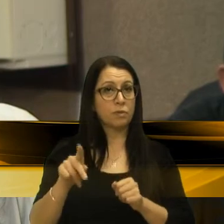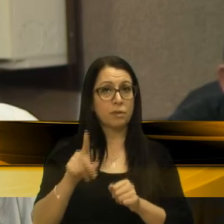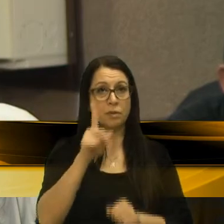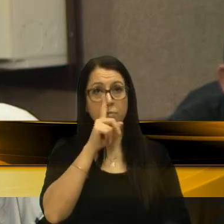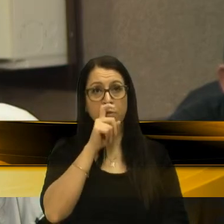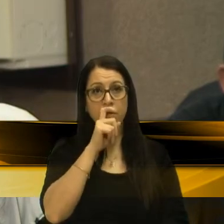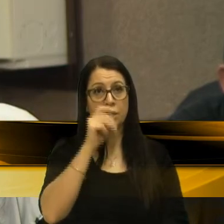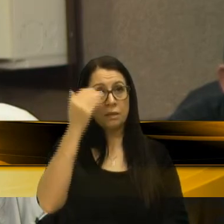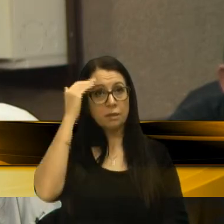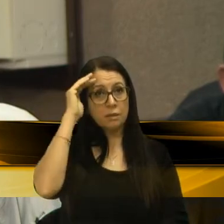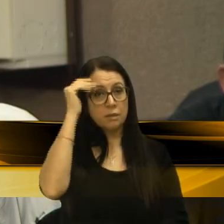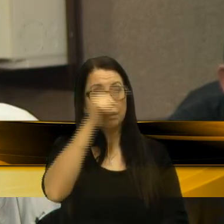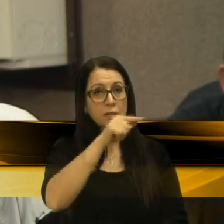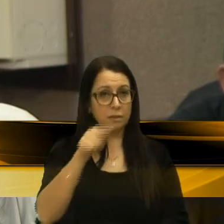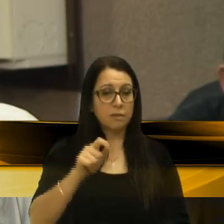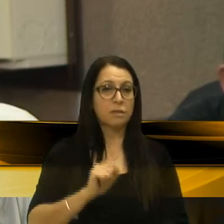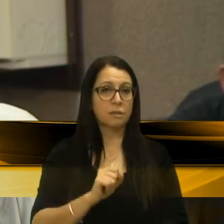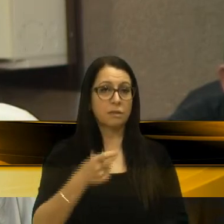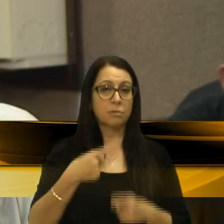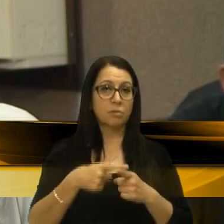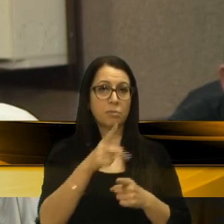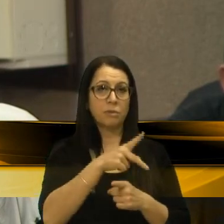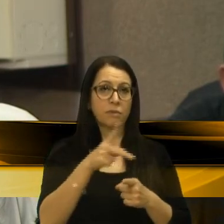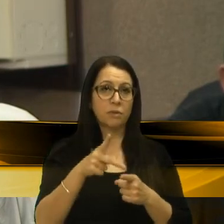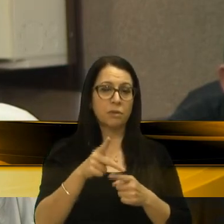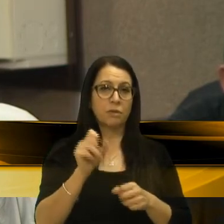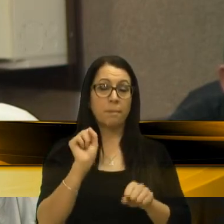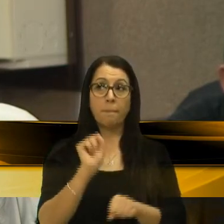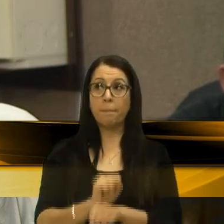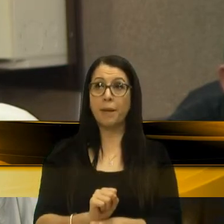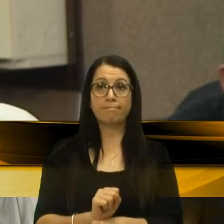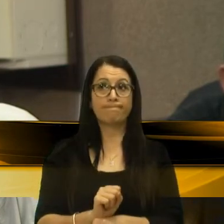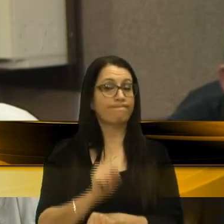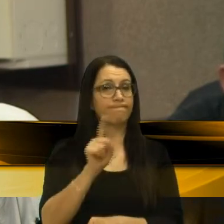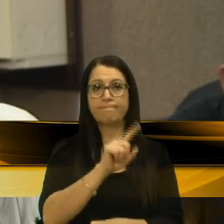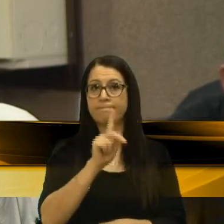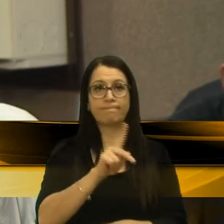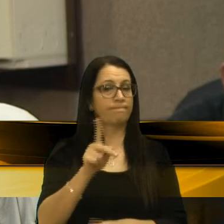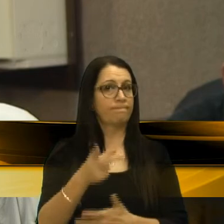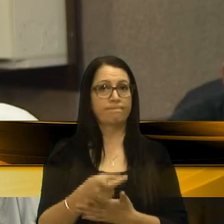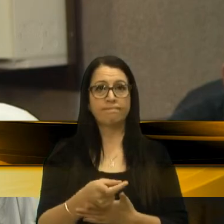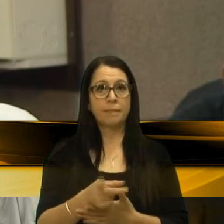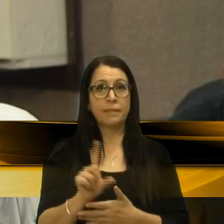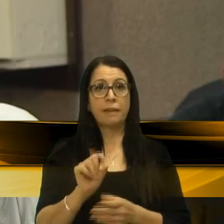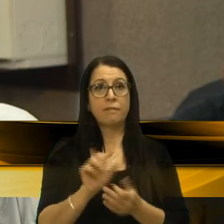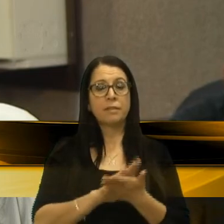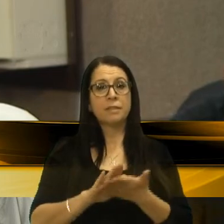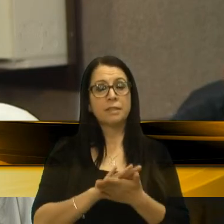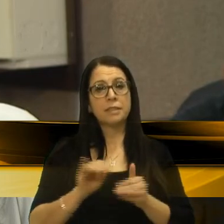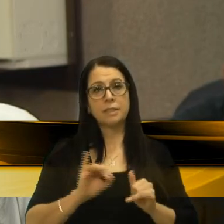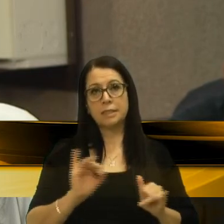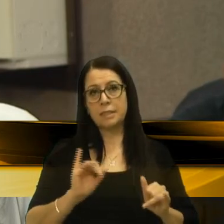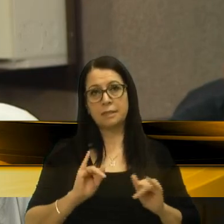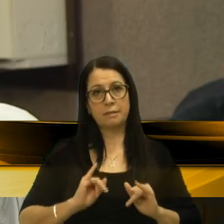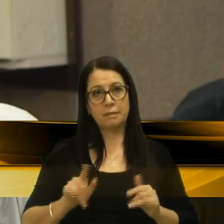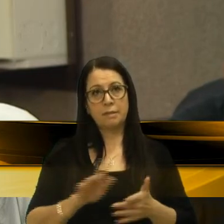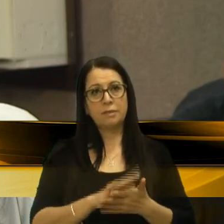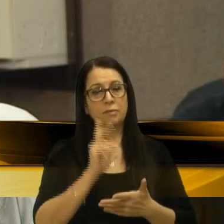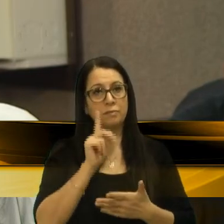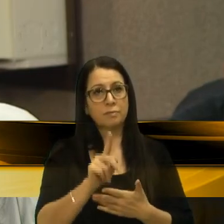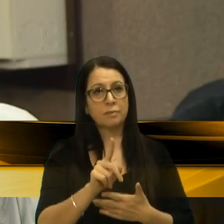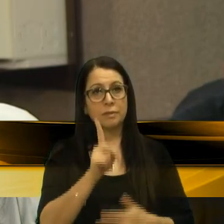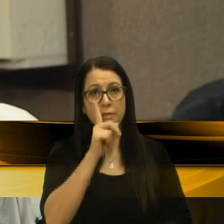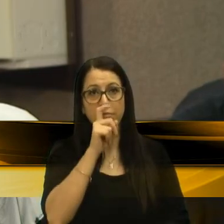têm que entender isso. Porque professor parado não é professor que está sem fazer nada. Não,